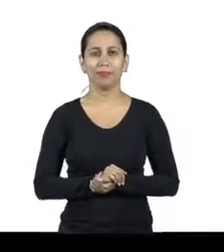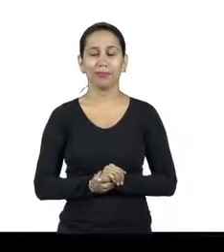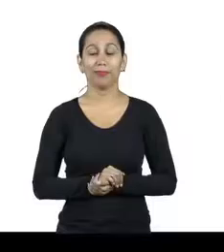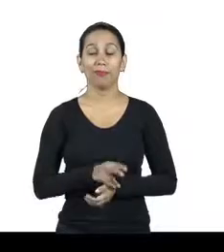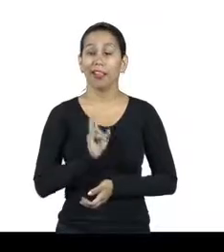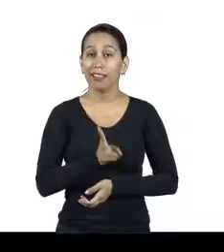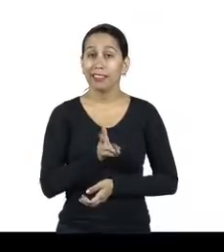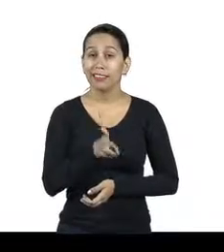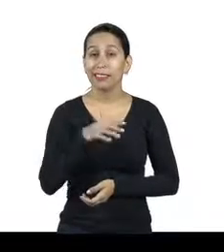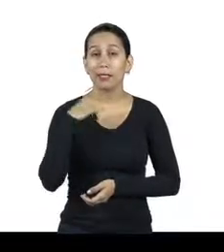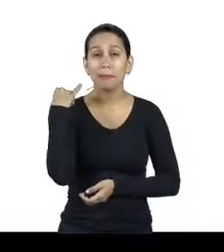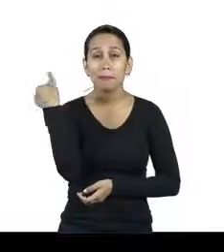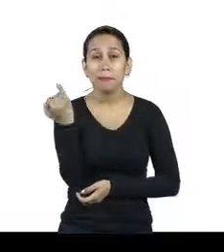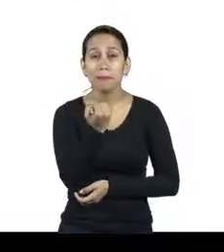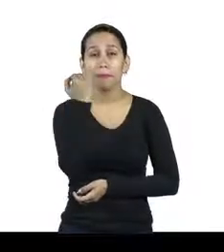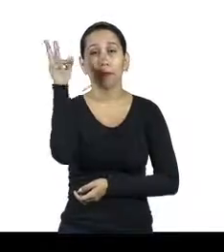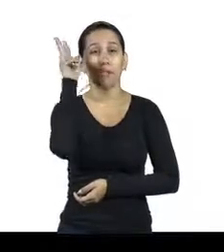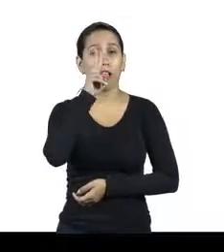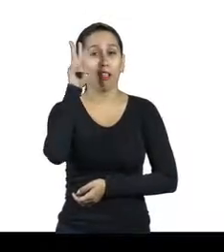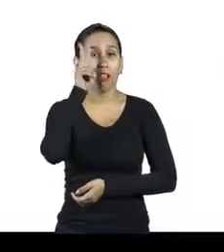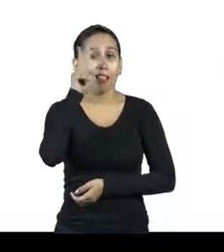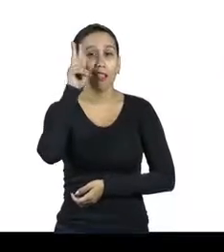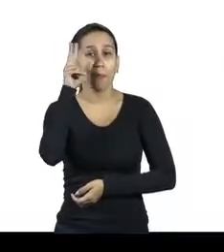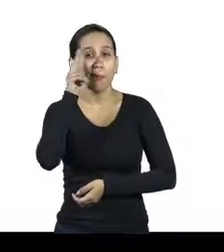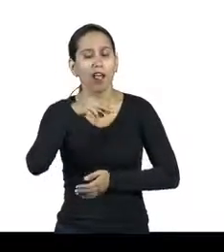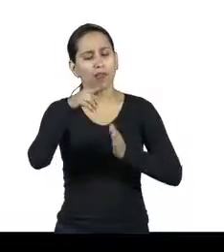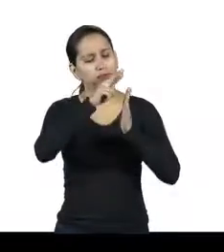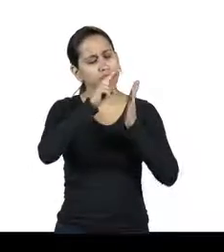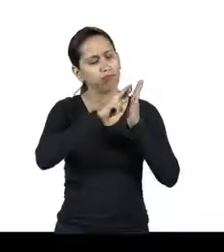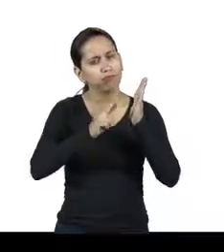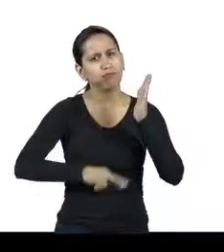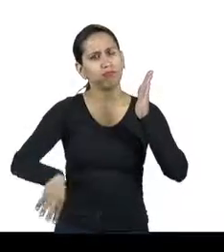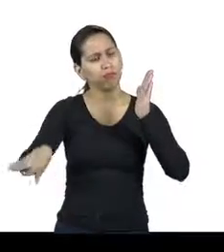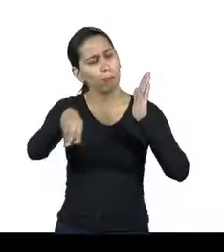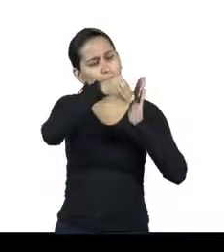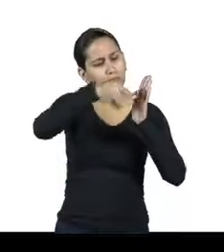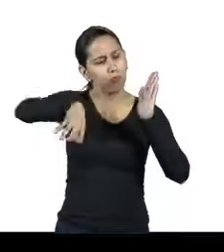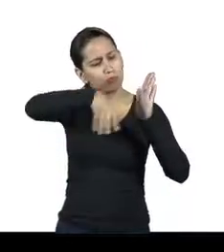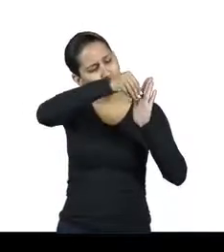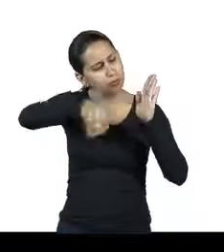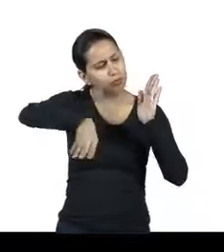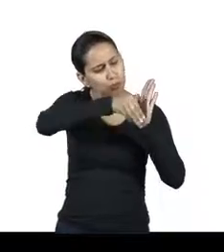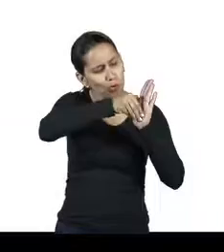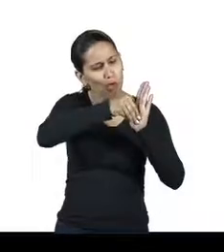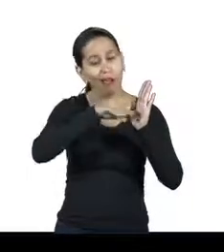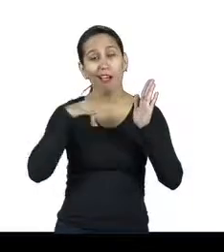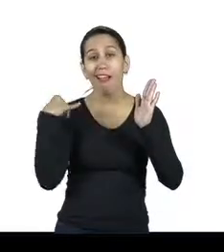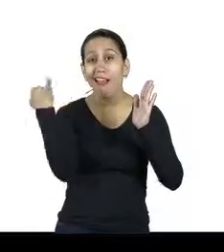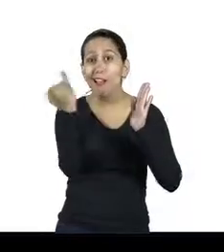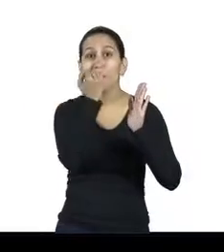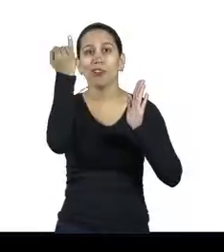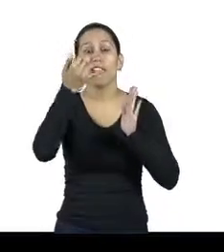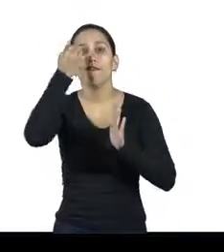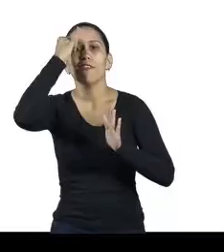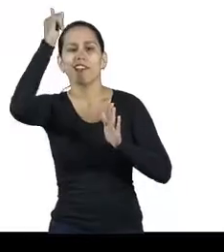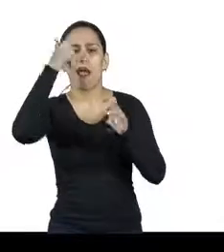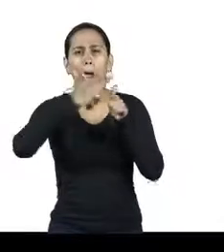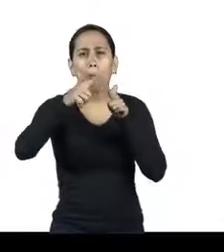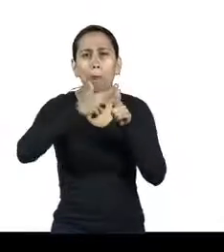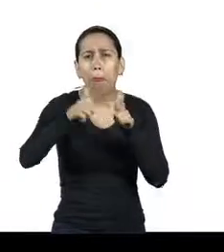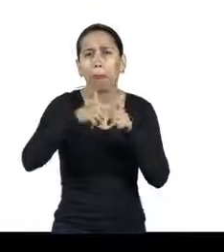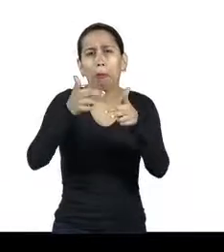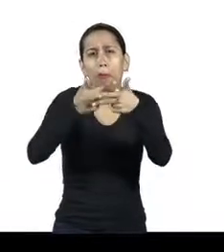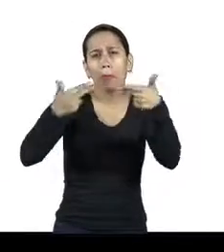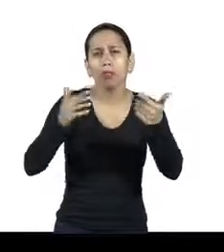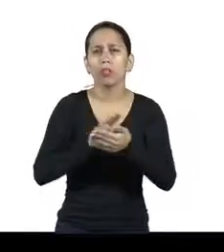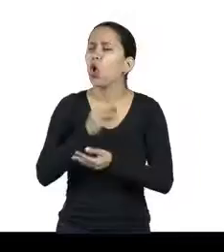É sempre importante lembrar que o registro de desvios é uma ação preventiva e ela acontece exatamente para que problemas e acidentes não ocorram.